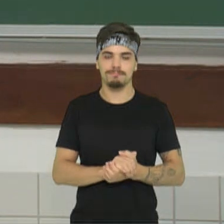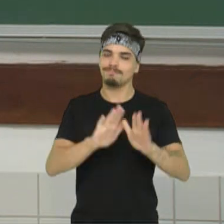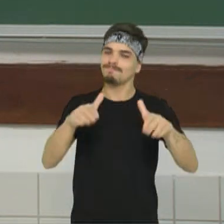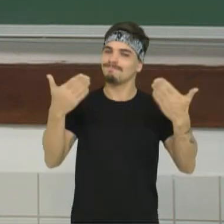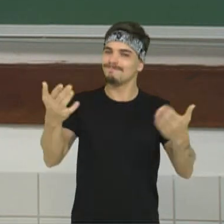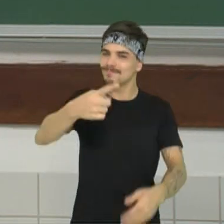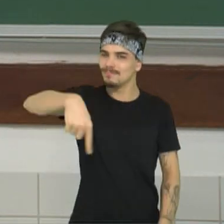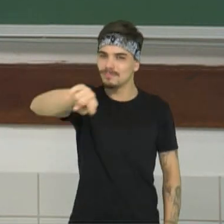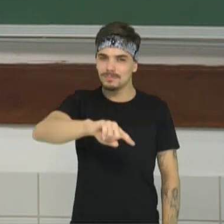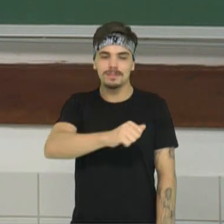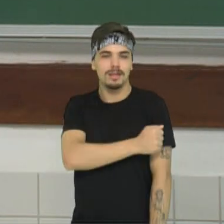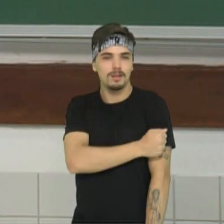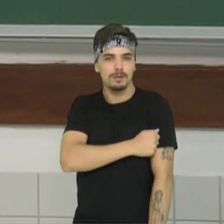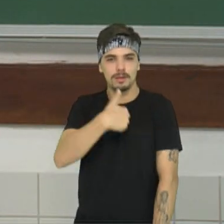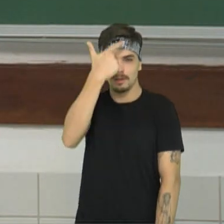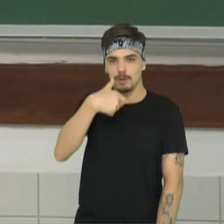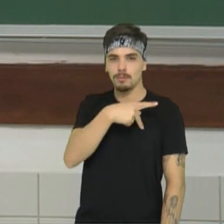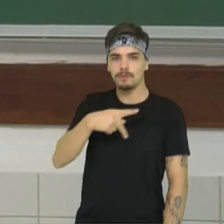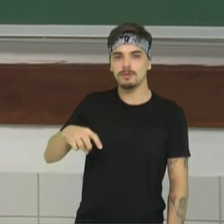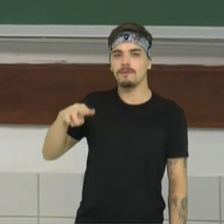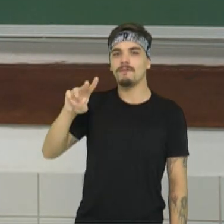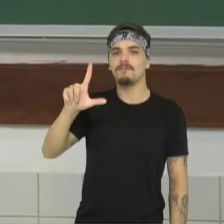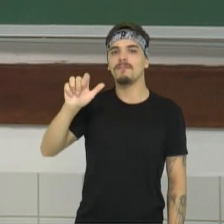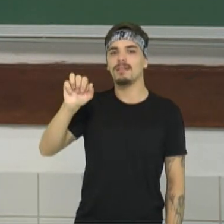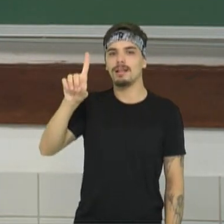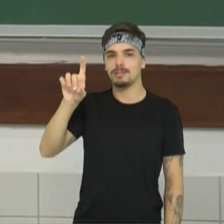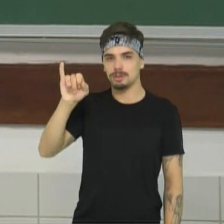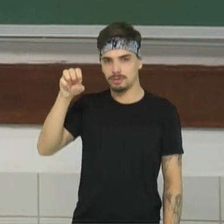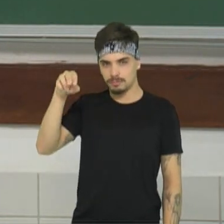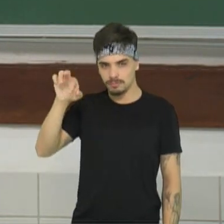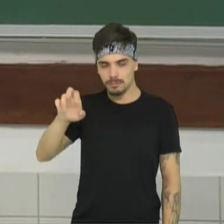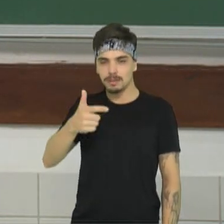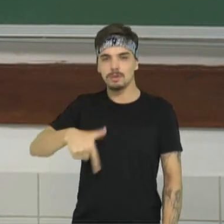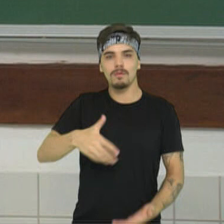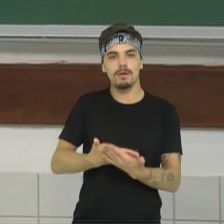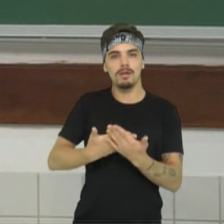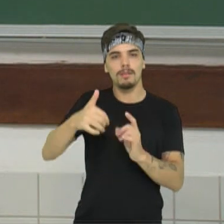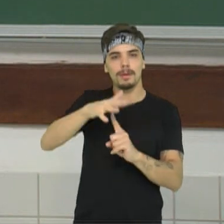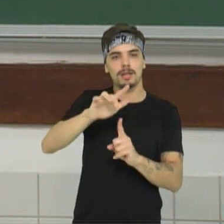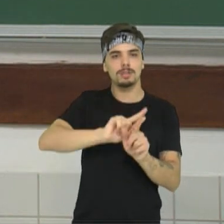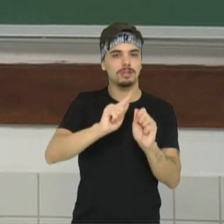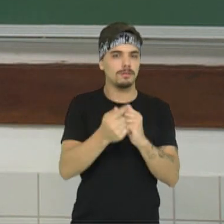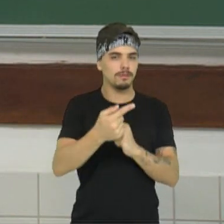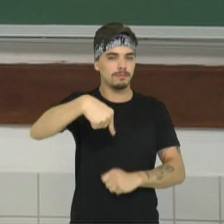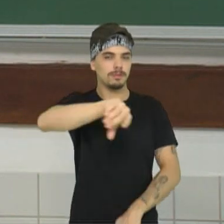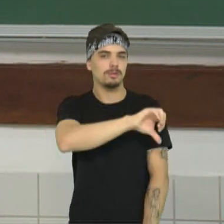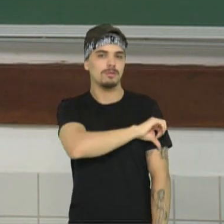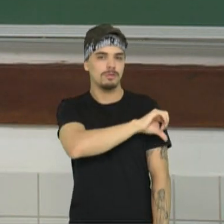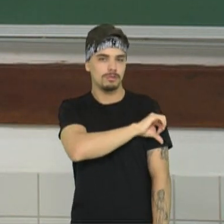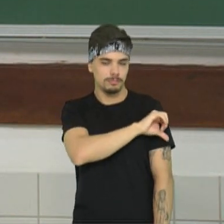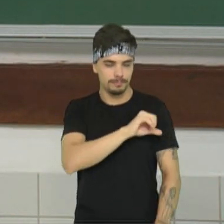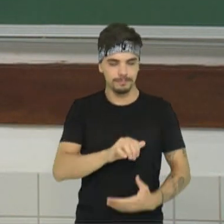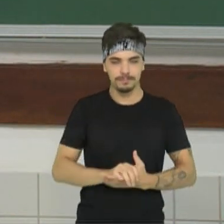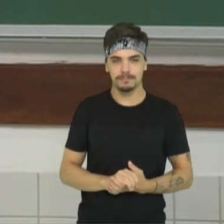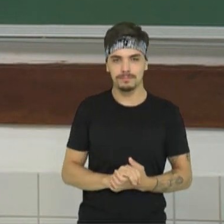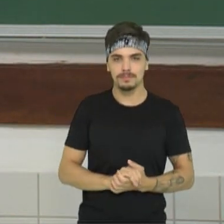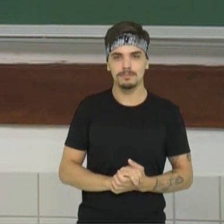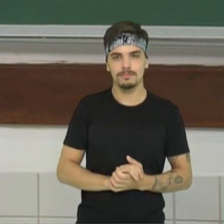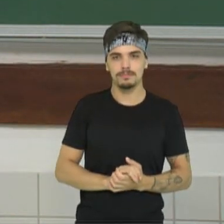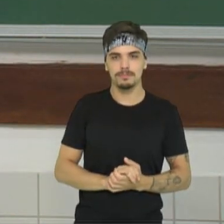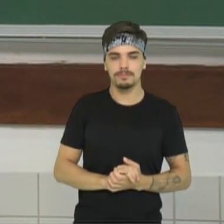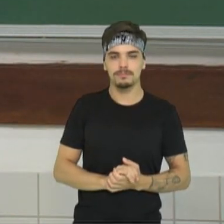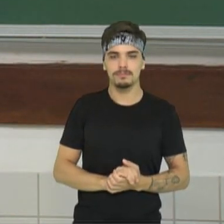Salve, salve galera! Professor Vladimir na área com mais uma aula Paraná de Geografia para você do nono ano do ensino